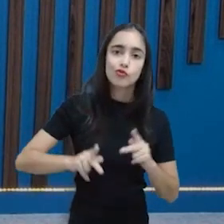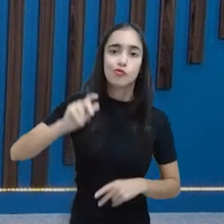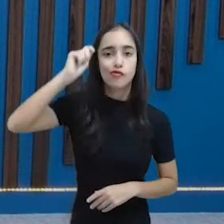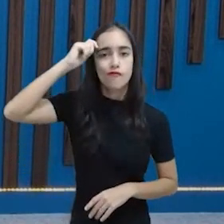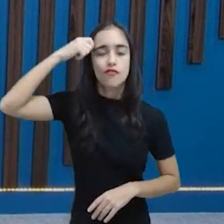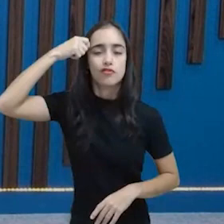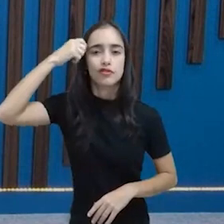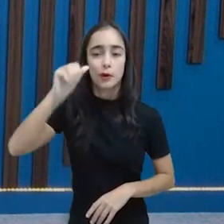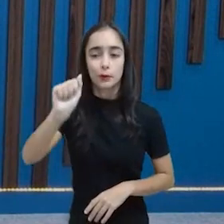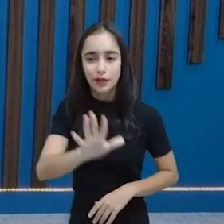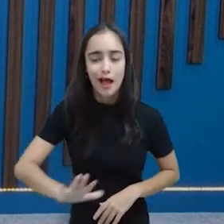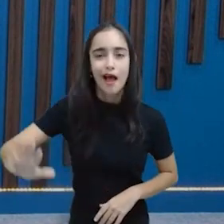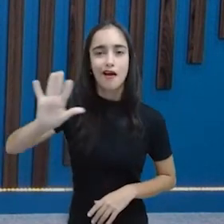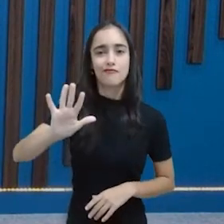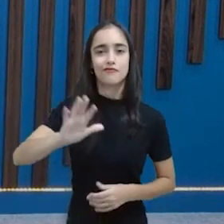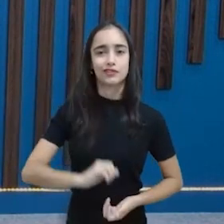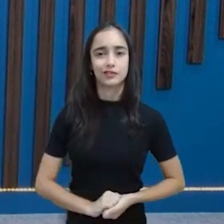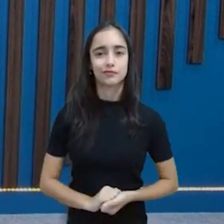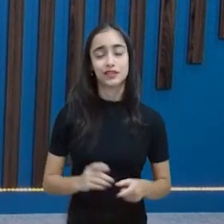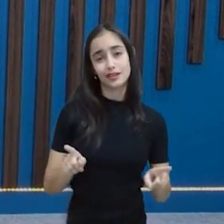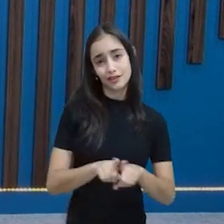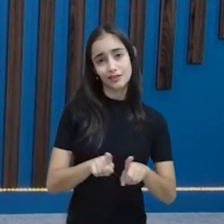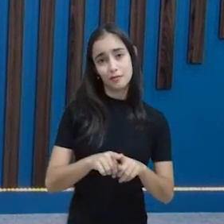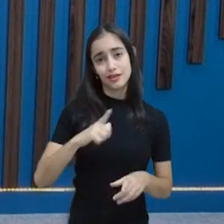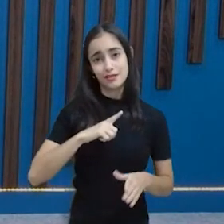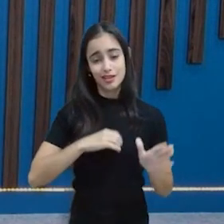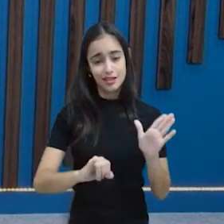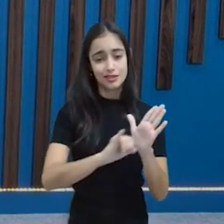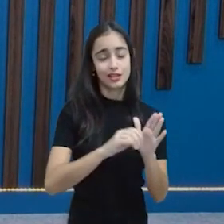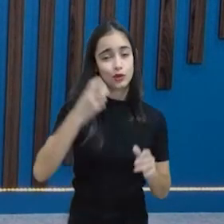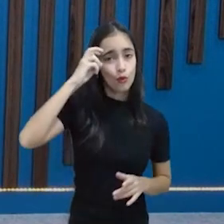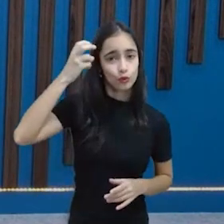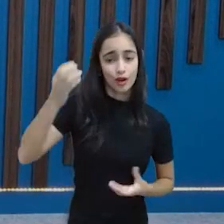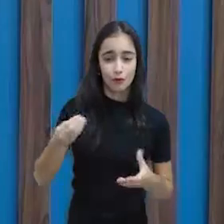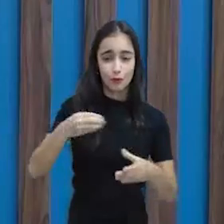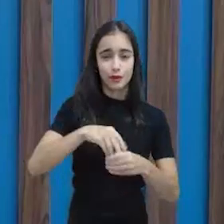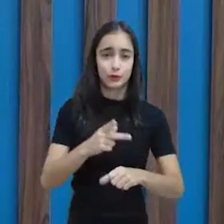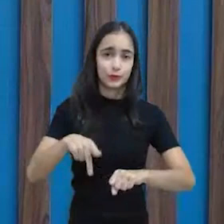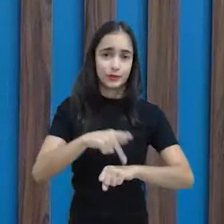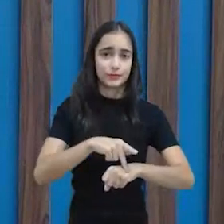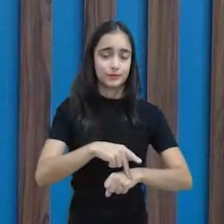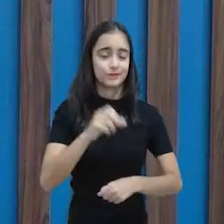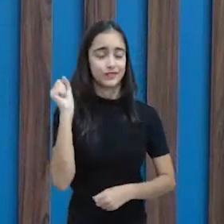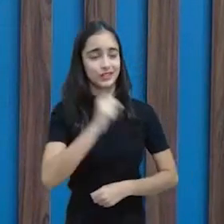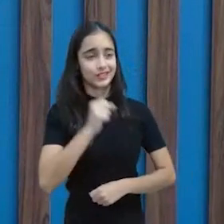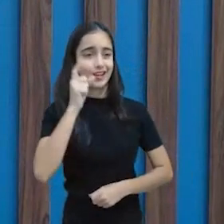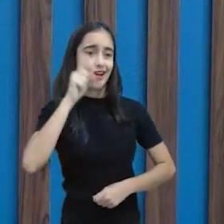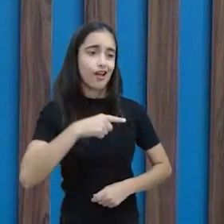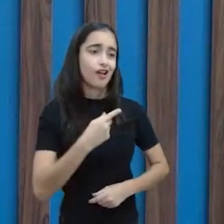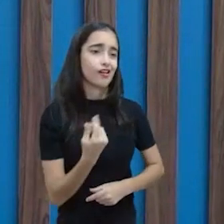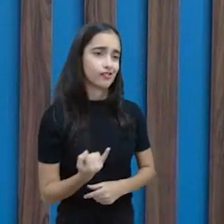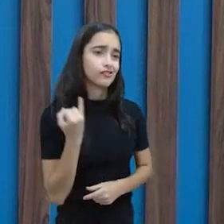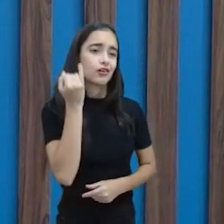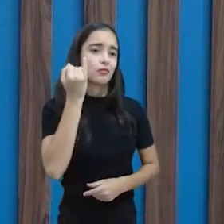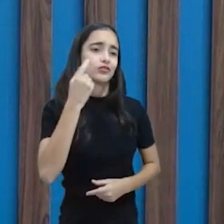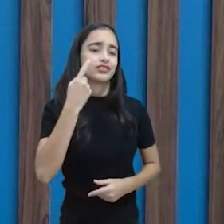traz a identidade cultural do nosso país. Né, professora Carol? Isso é muito importante, né? Essa história das